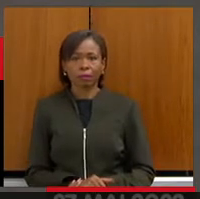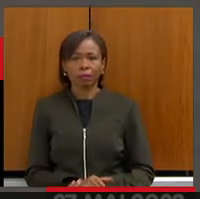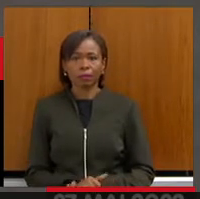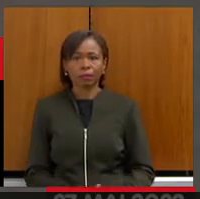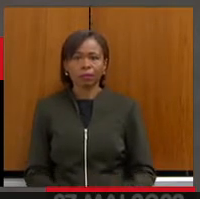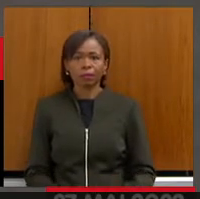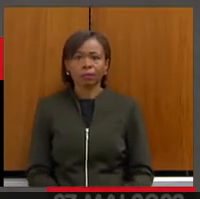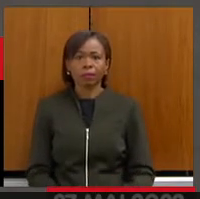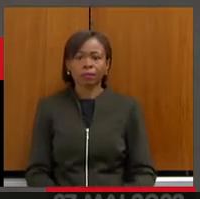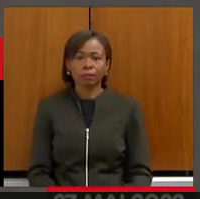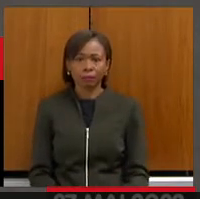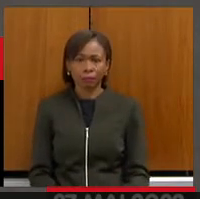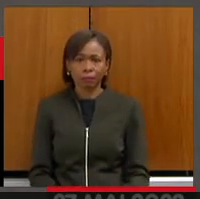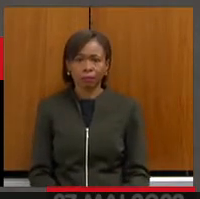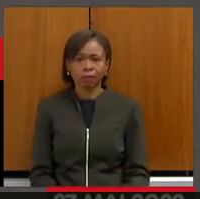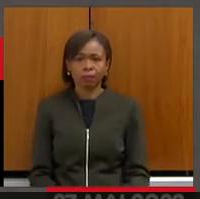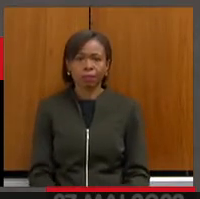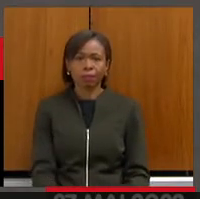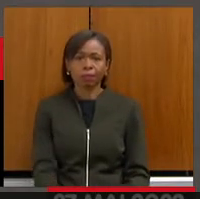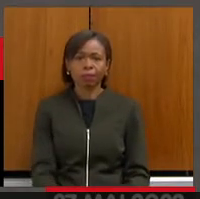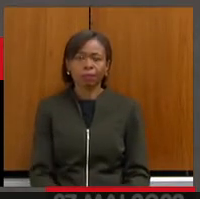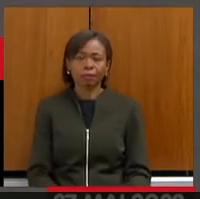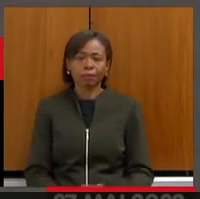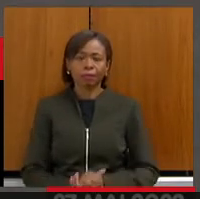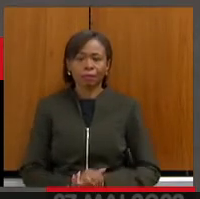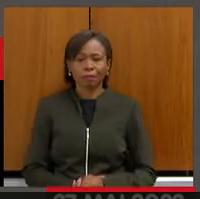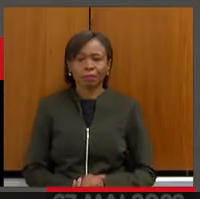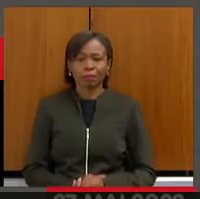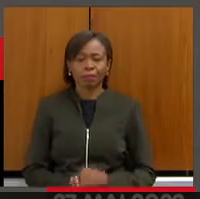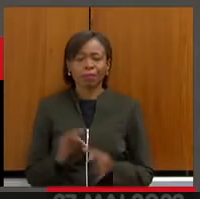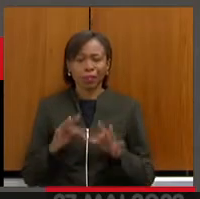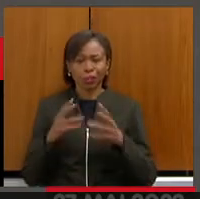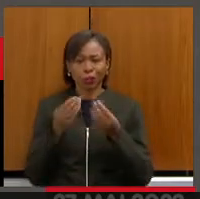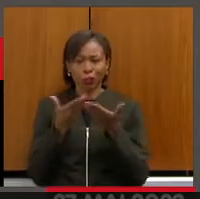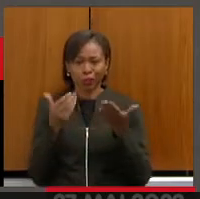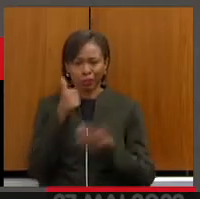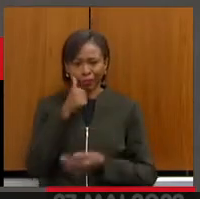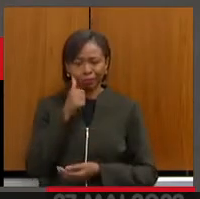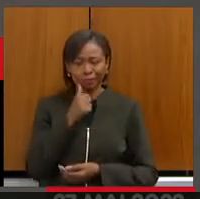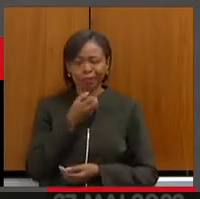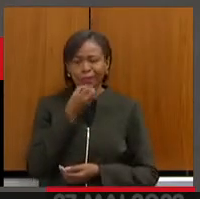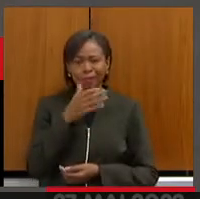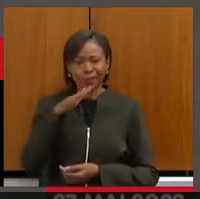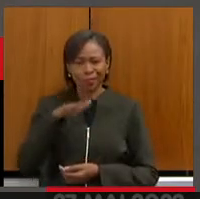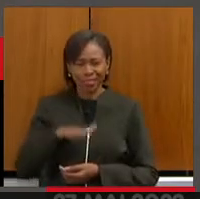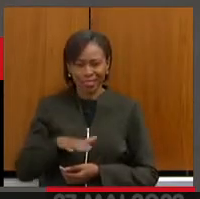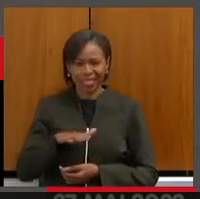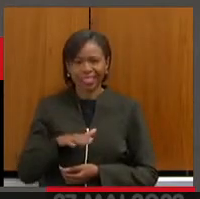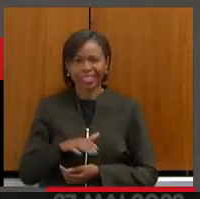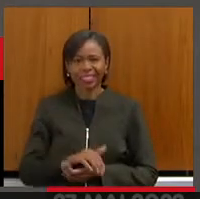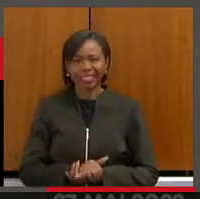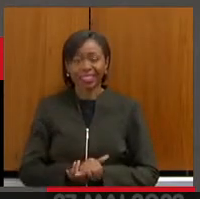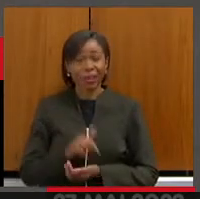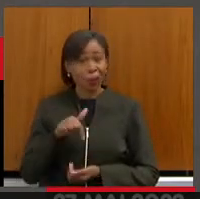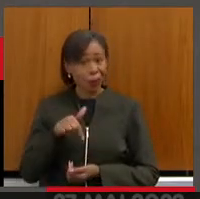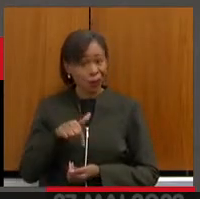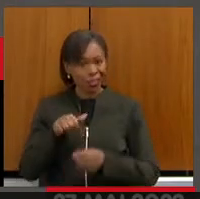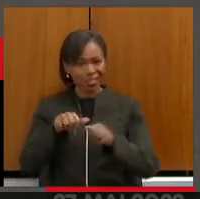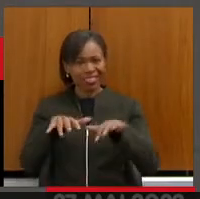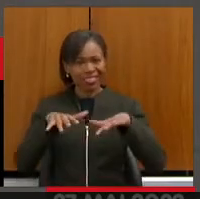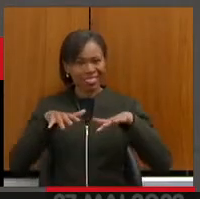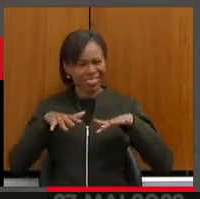E aí Oi boa tarde a todos que todos presentes aqui nessa plenária